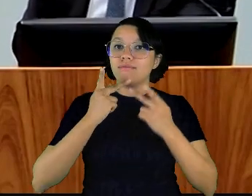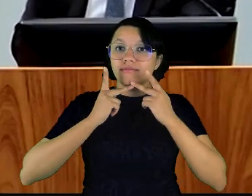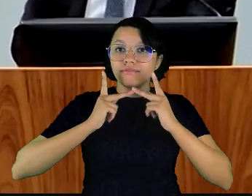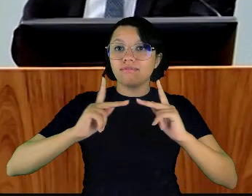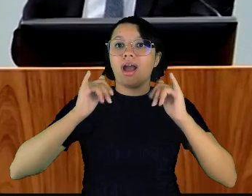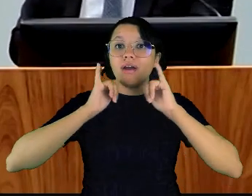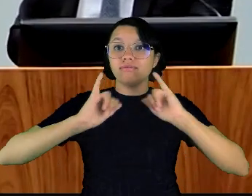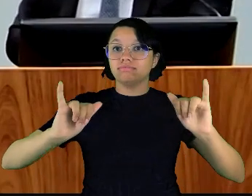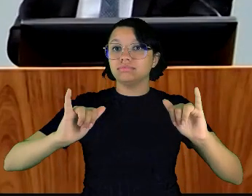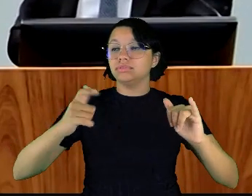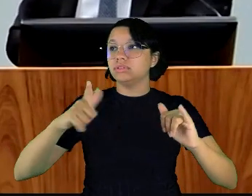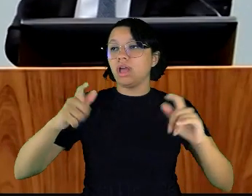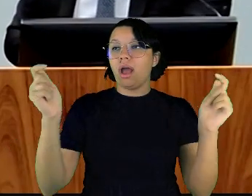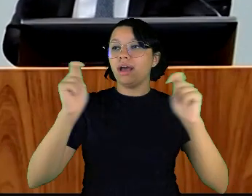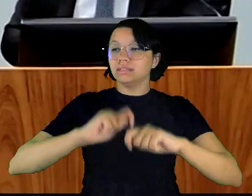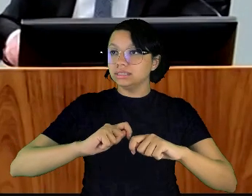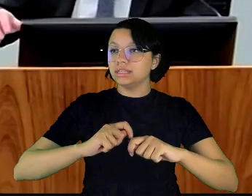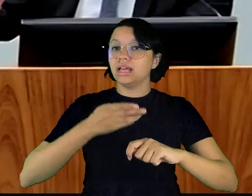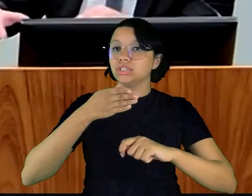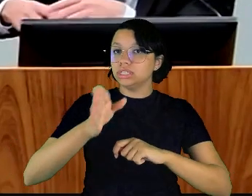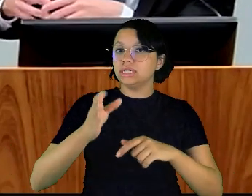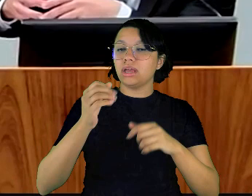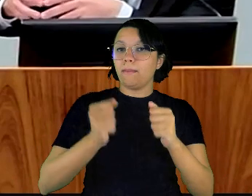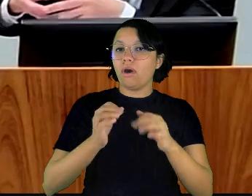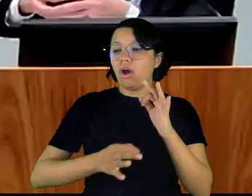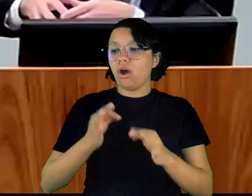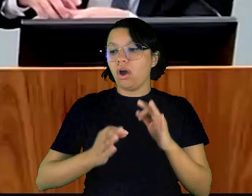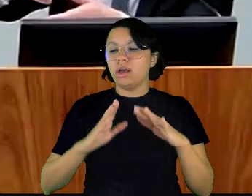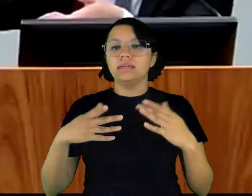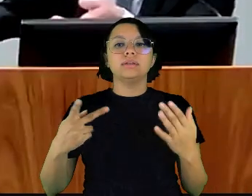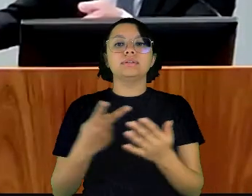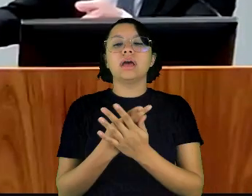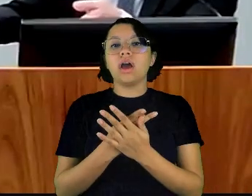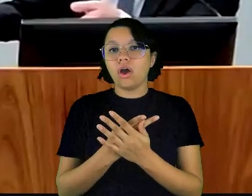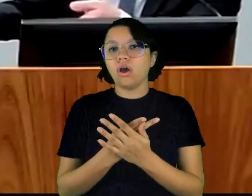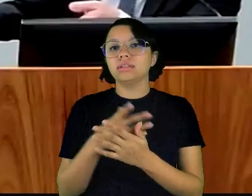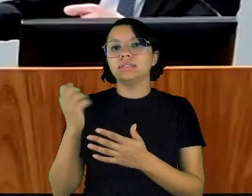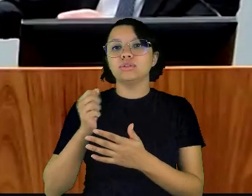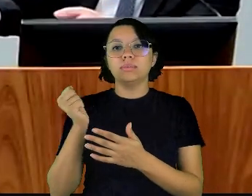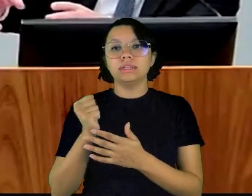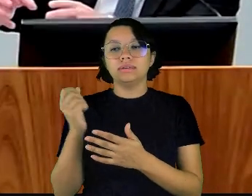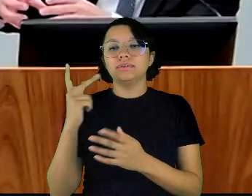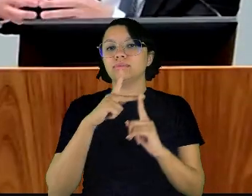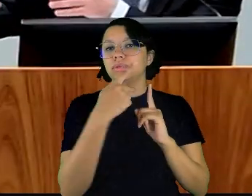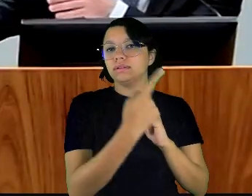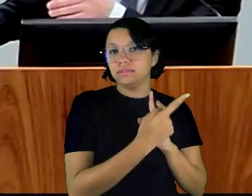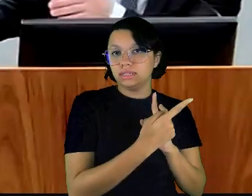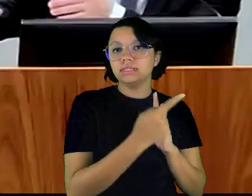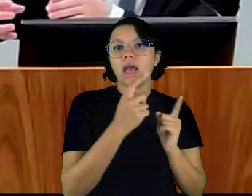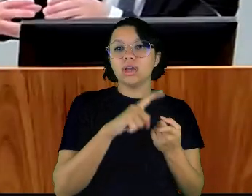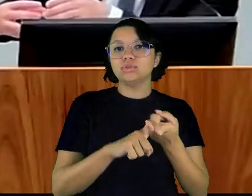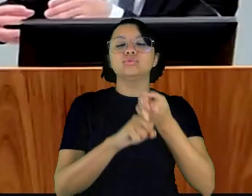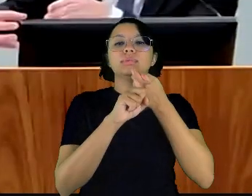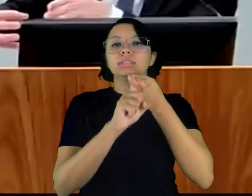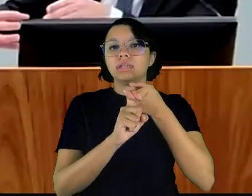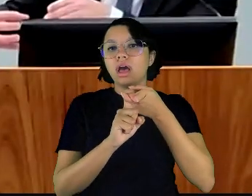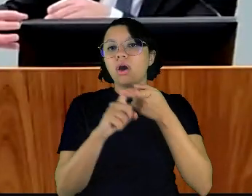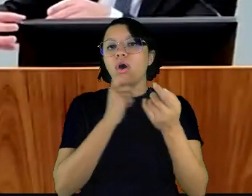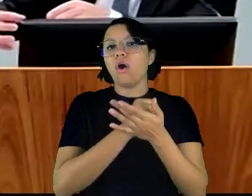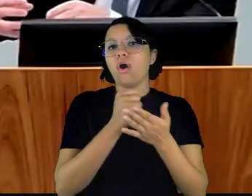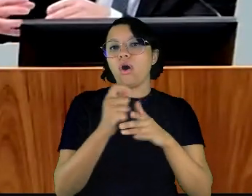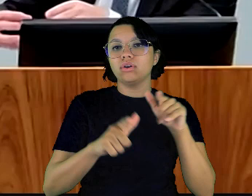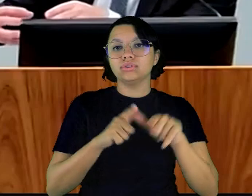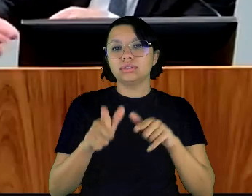Poder Judiciário. Então, assim, esse efeito que vai acontecer no benefício previdenciário da suspensão do contrato de